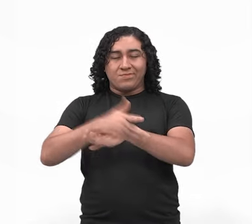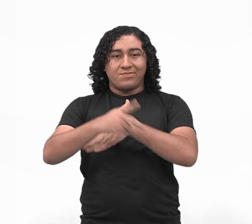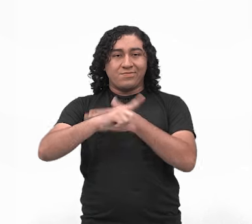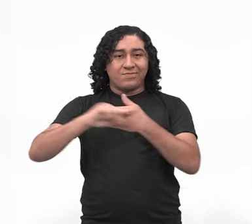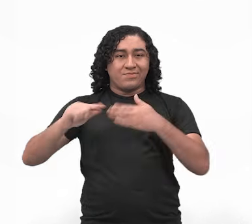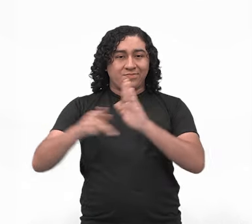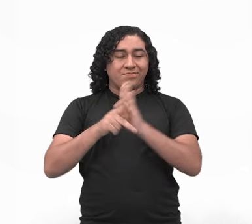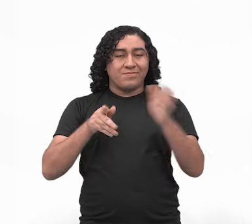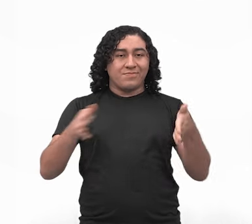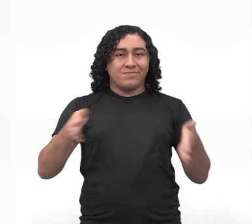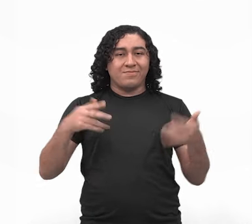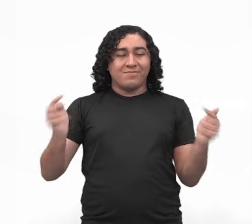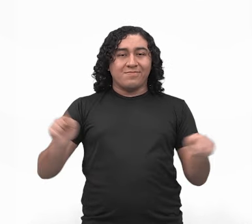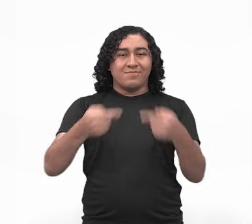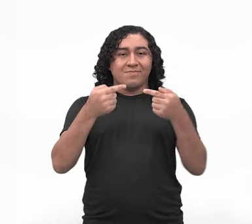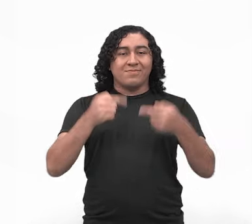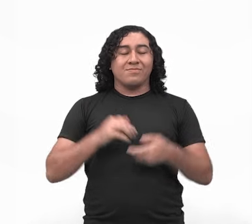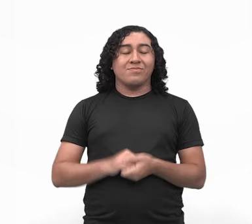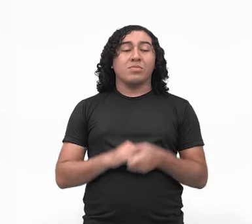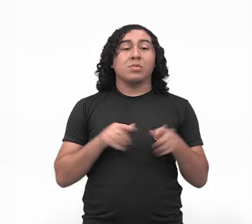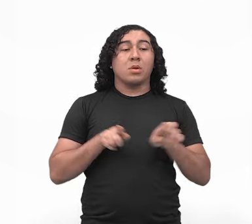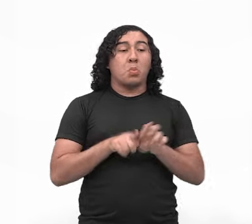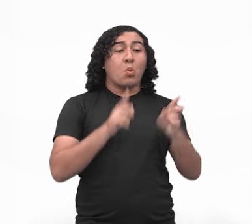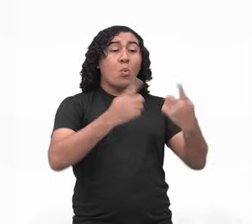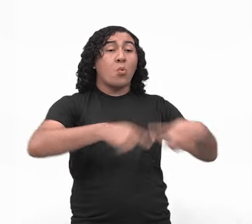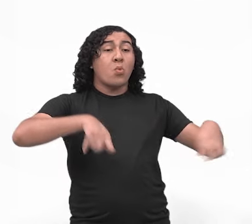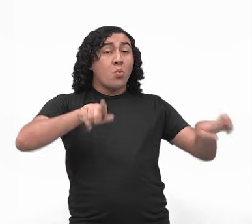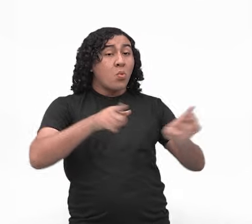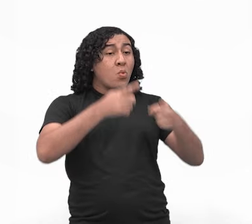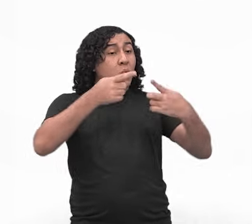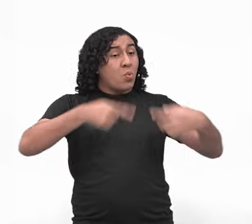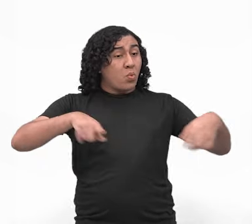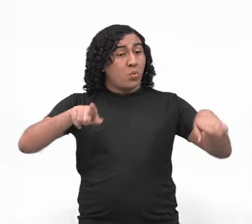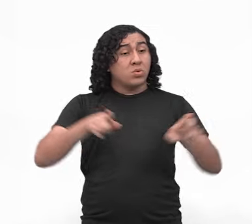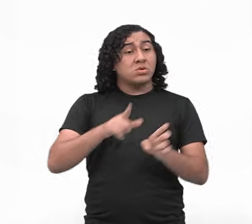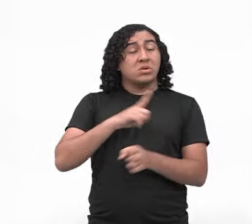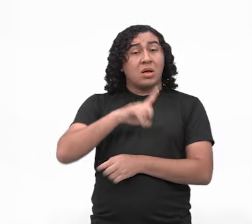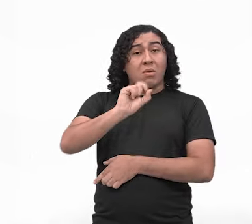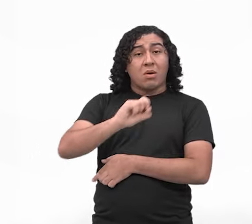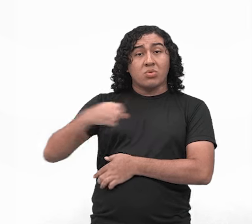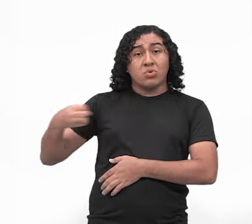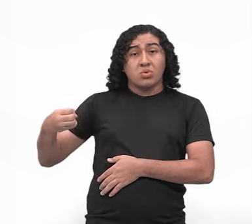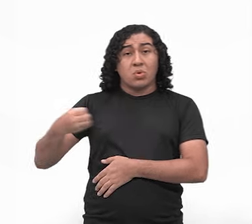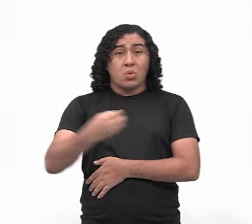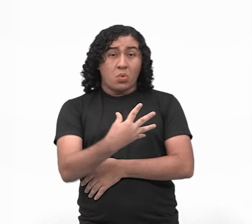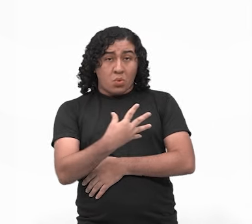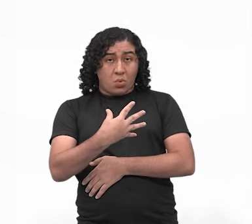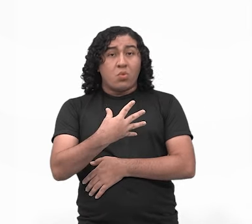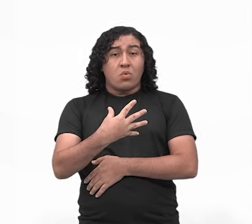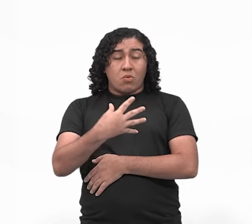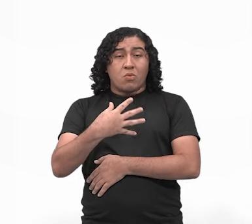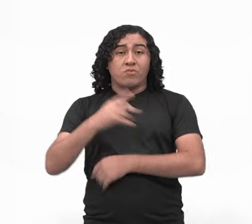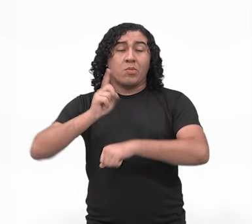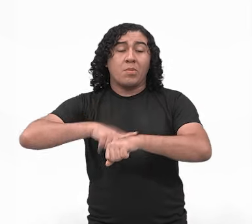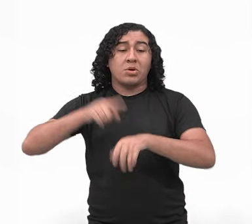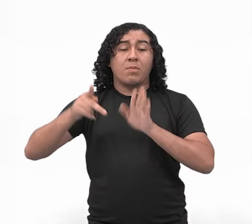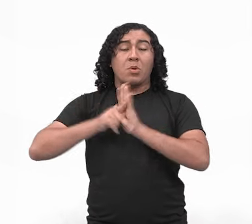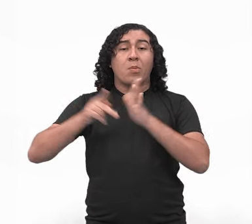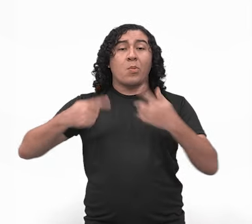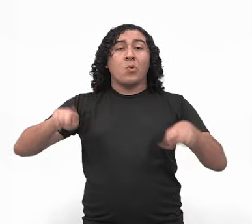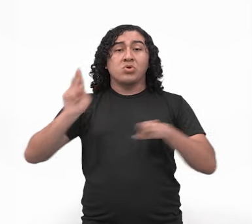também falando sobre a questão da música barroca, que vai trazer um novo momento para a música, que é o